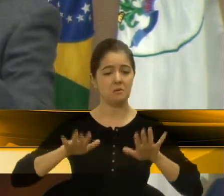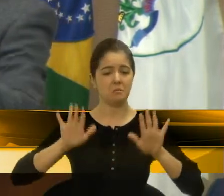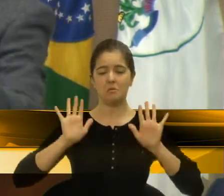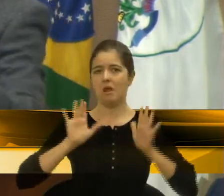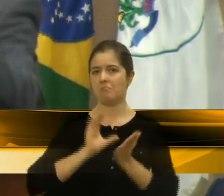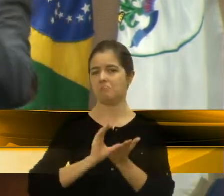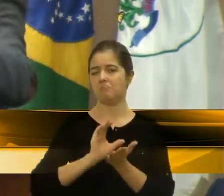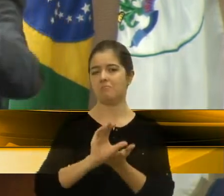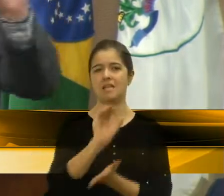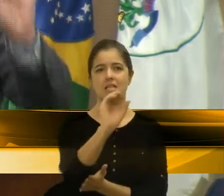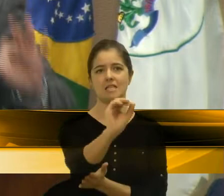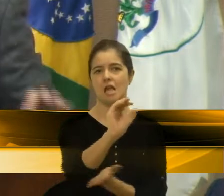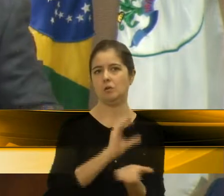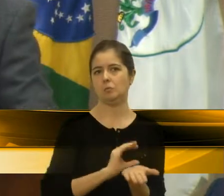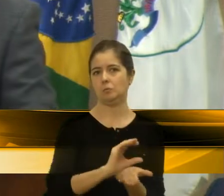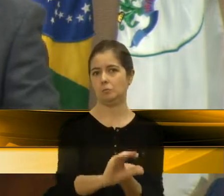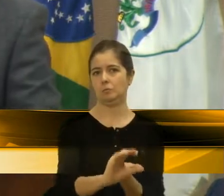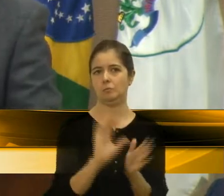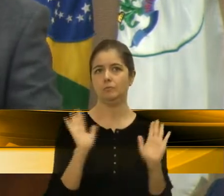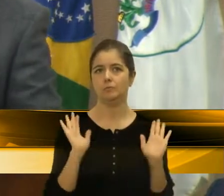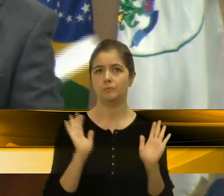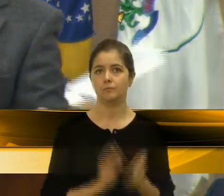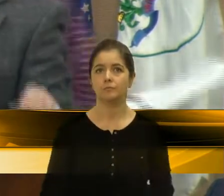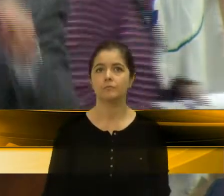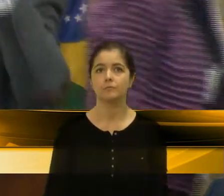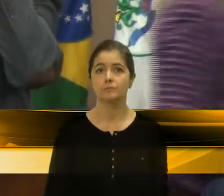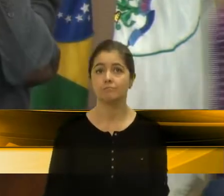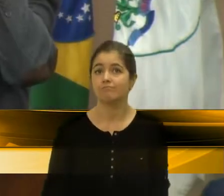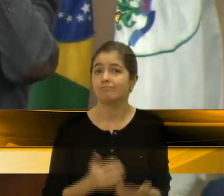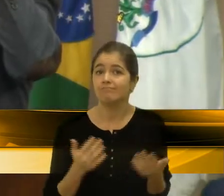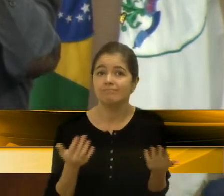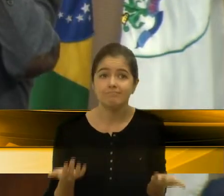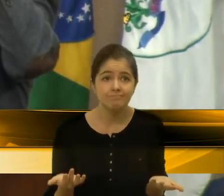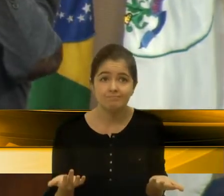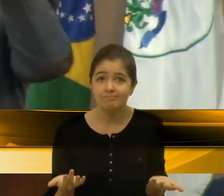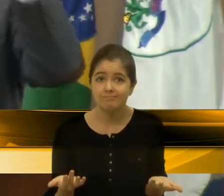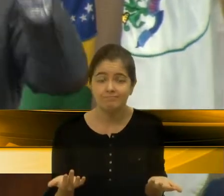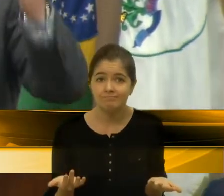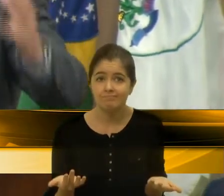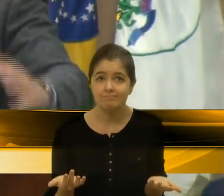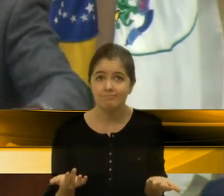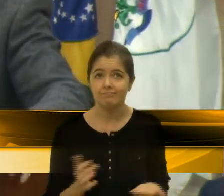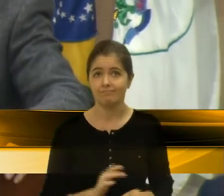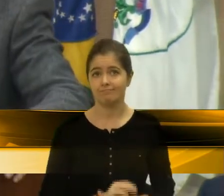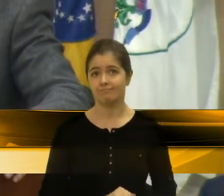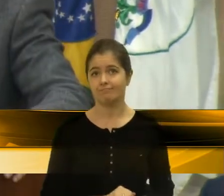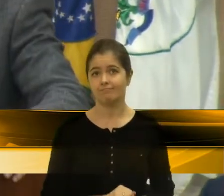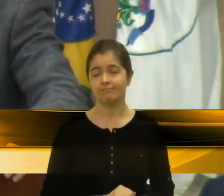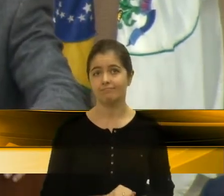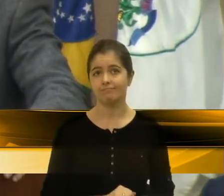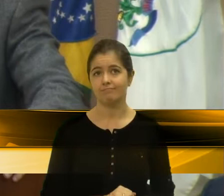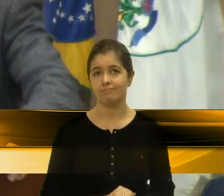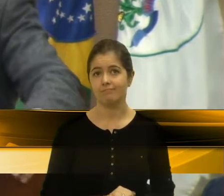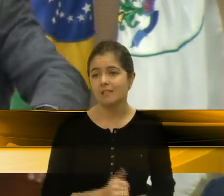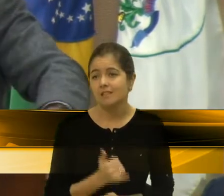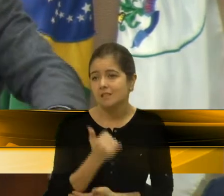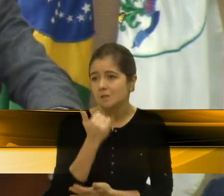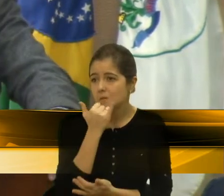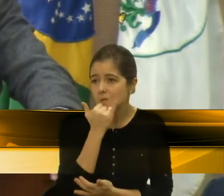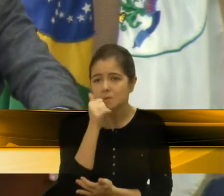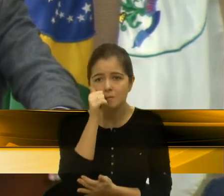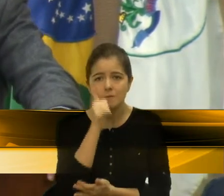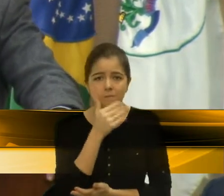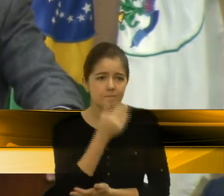colocar absolutamente nenhum dinheiro. Como se isto fosse uma grande coisa. Desculpem, senhoras e